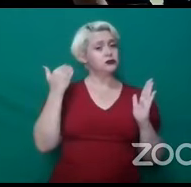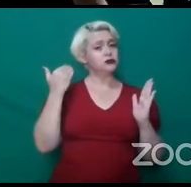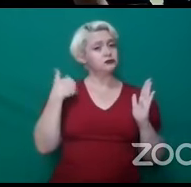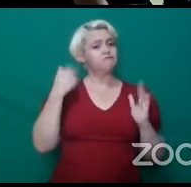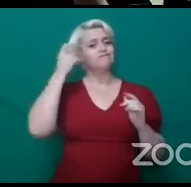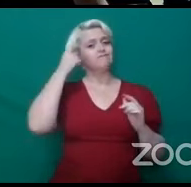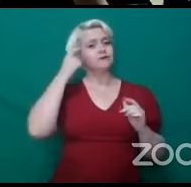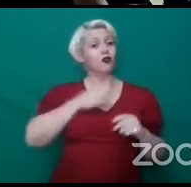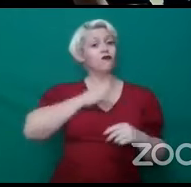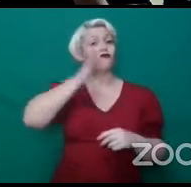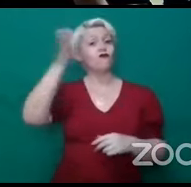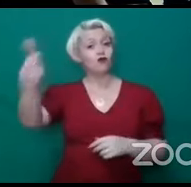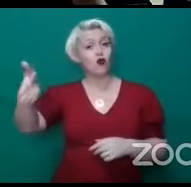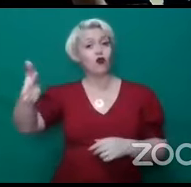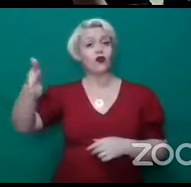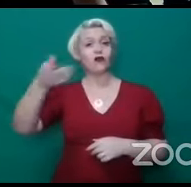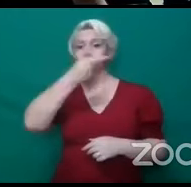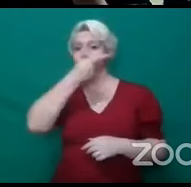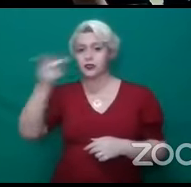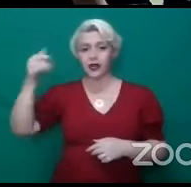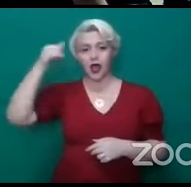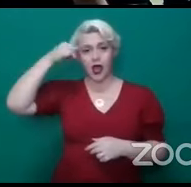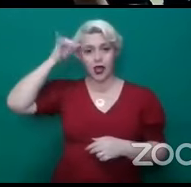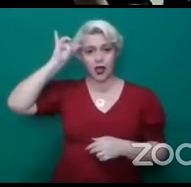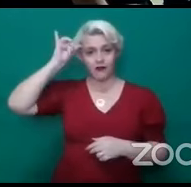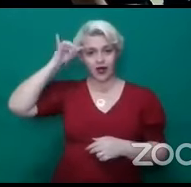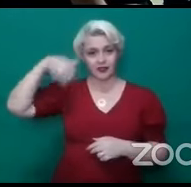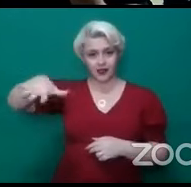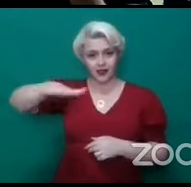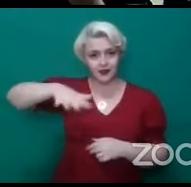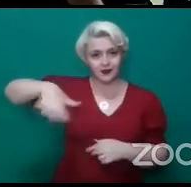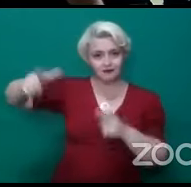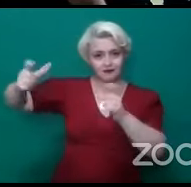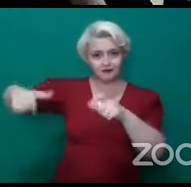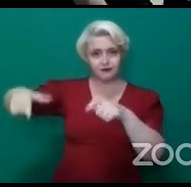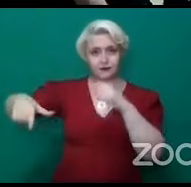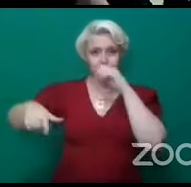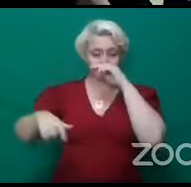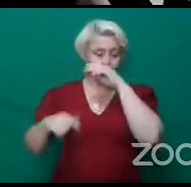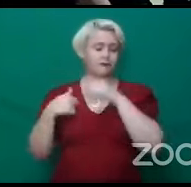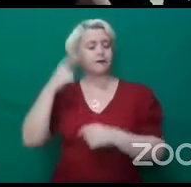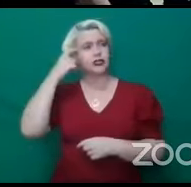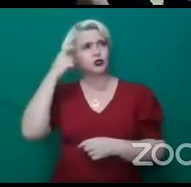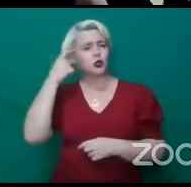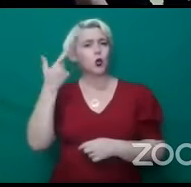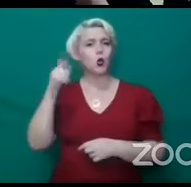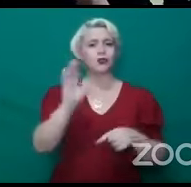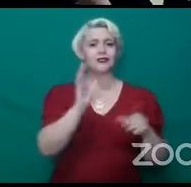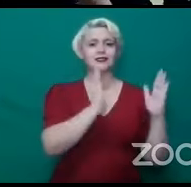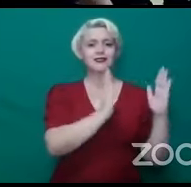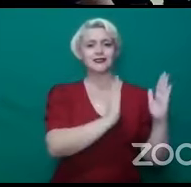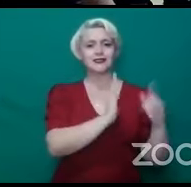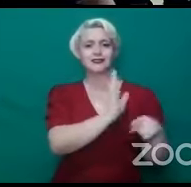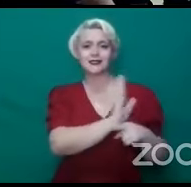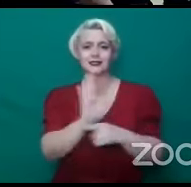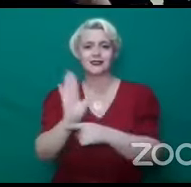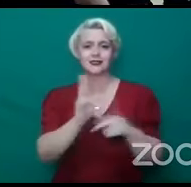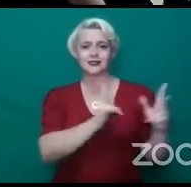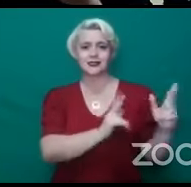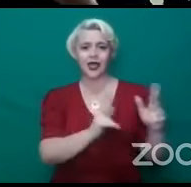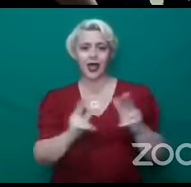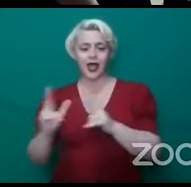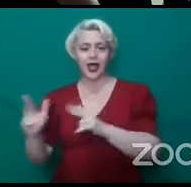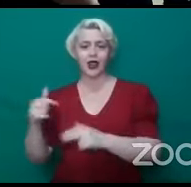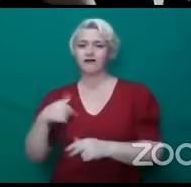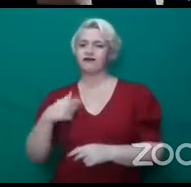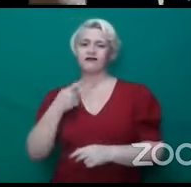para visitar o local para poder fazer a decupagem. E daí eu tinha escrito umas outras cenas, umas outras coisas que no final não funcionava para o